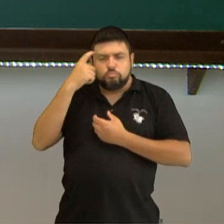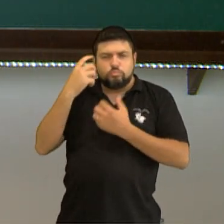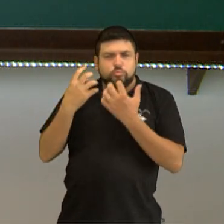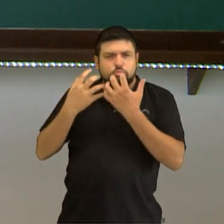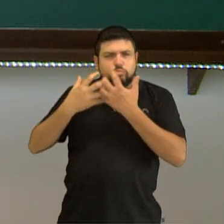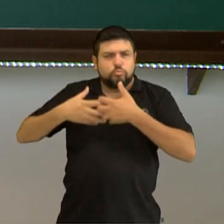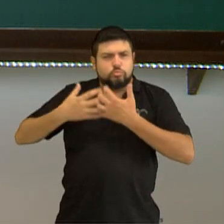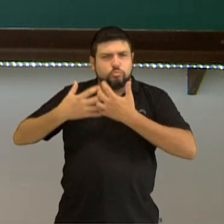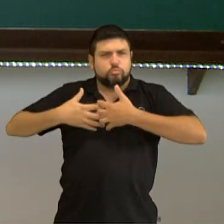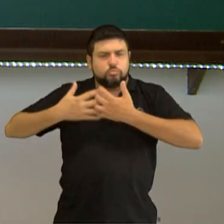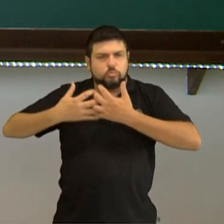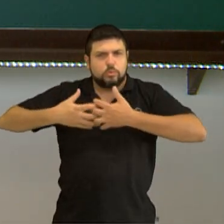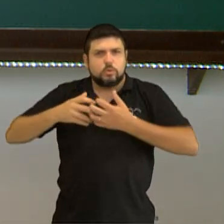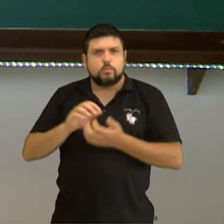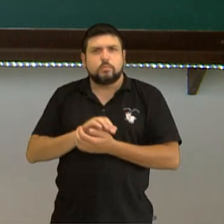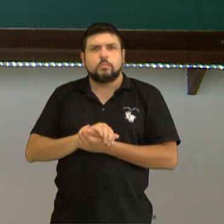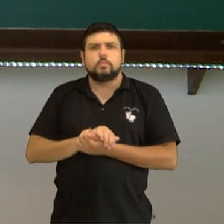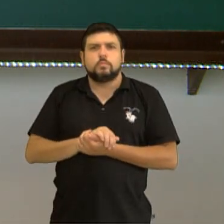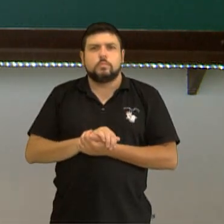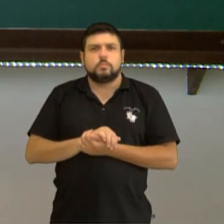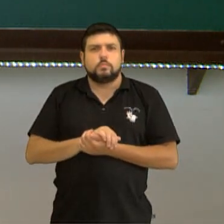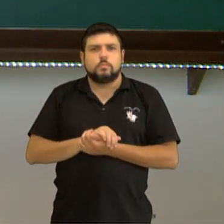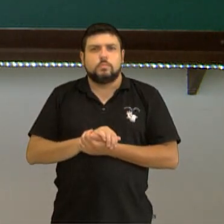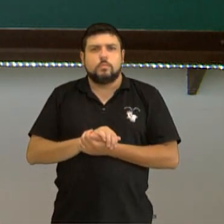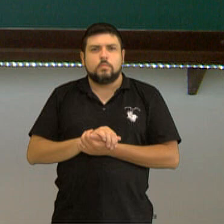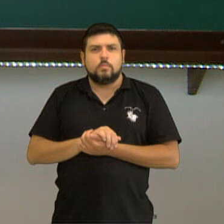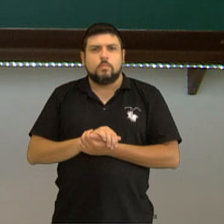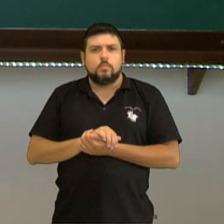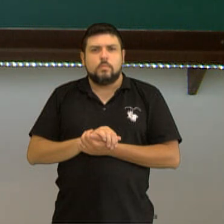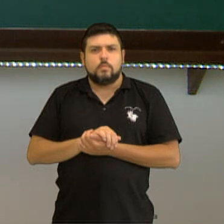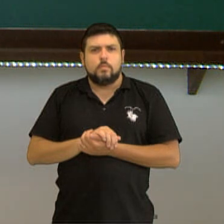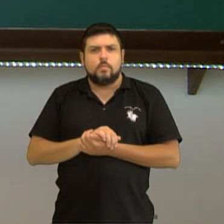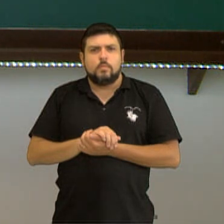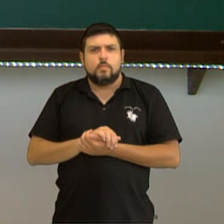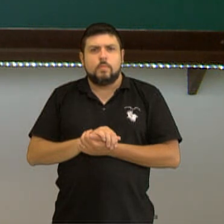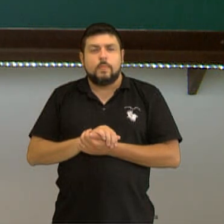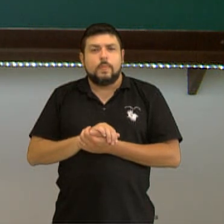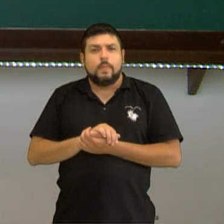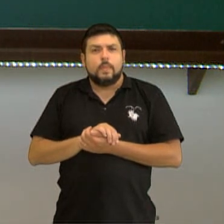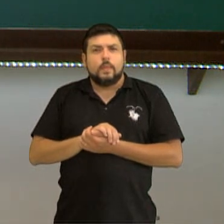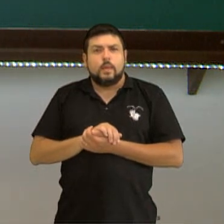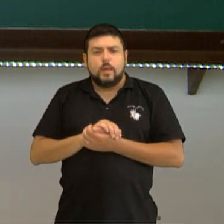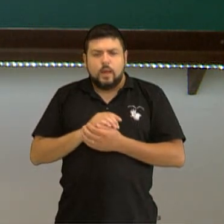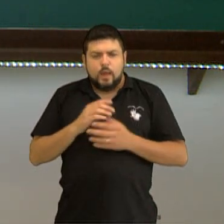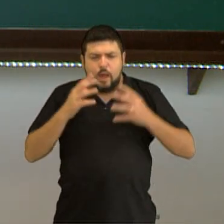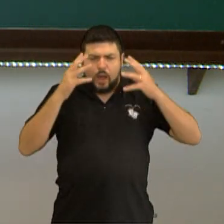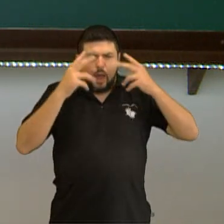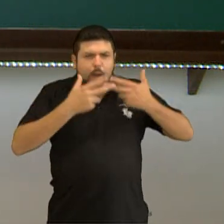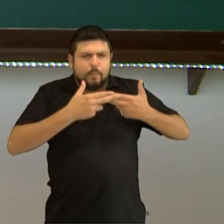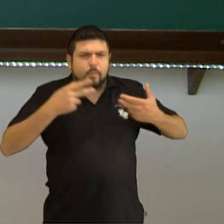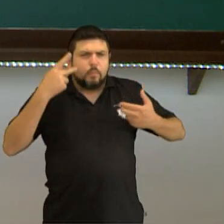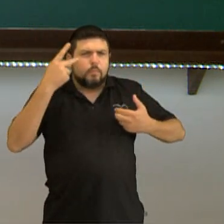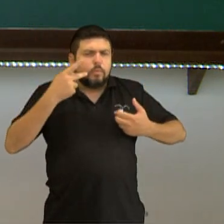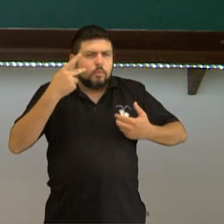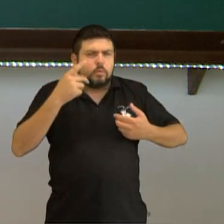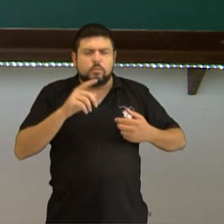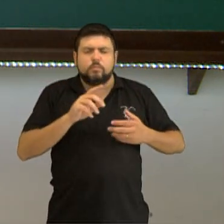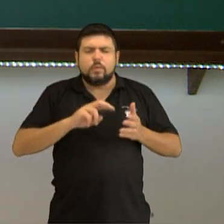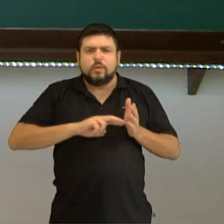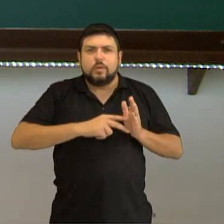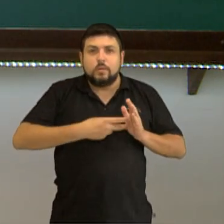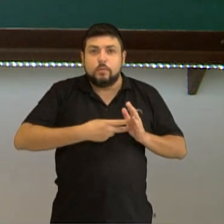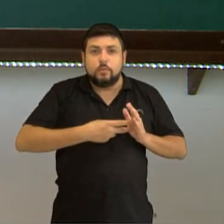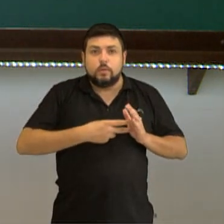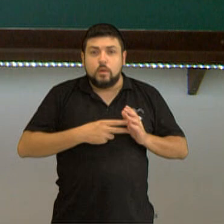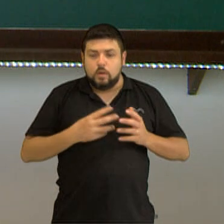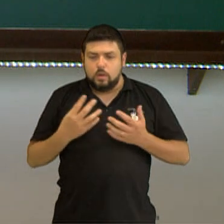racional. Então, o homem é um animal político, porque dentro de sua racionalidade, ele está fazendo sempre o quê?